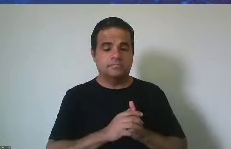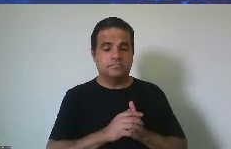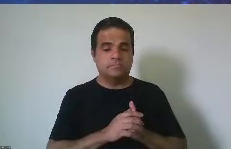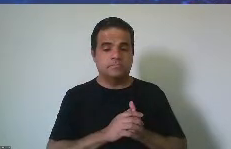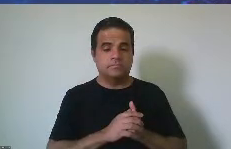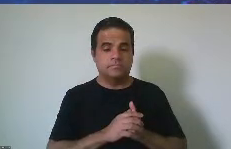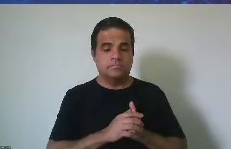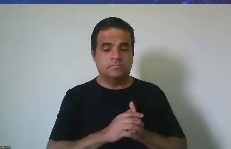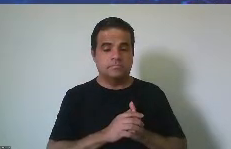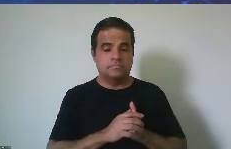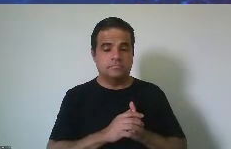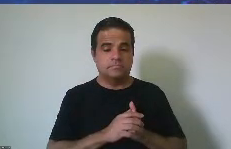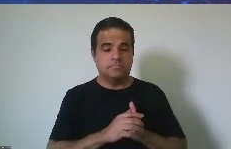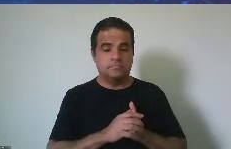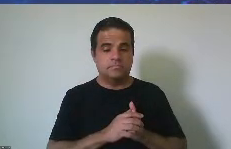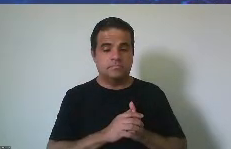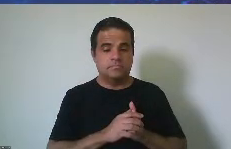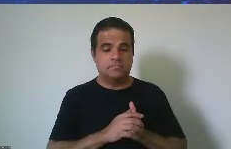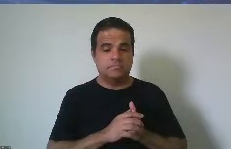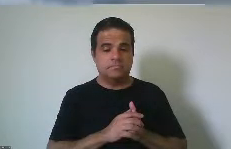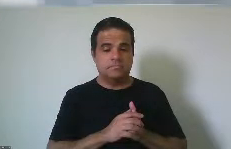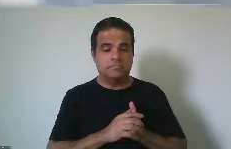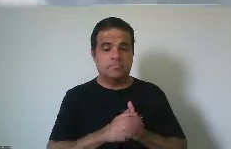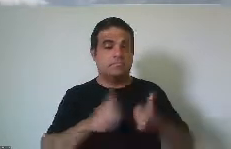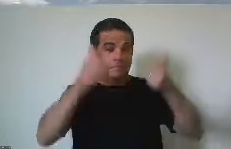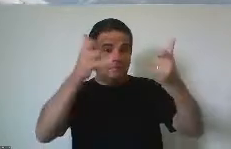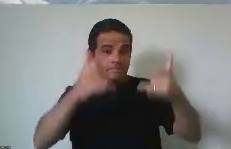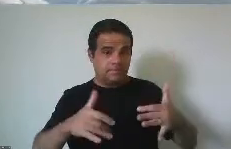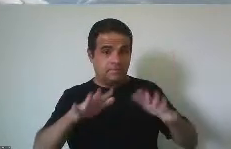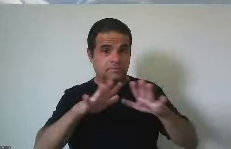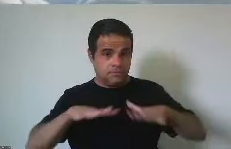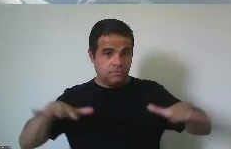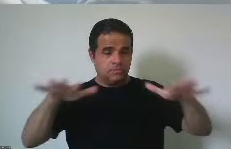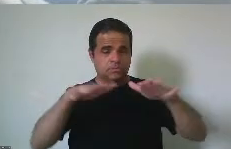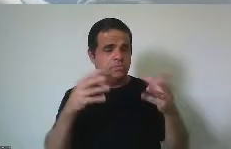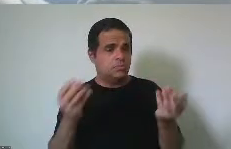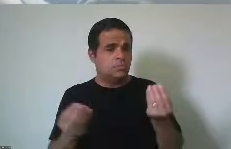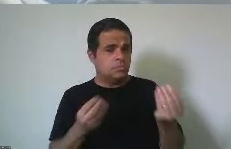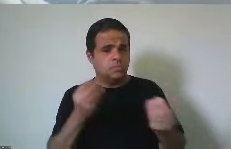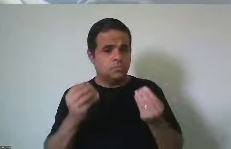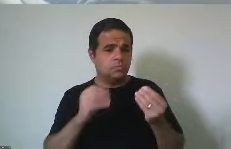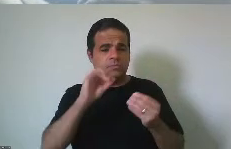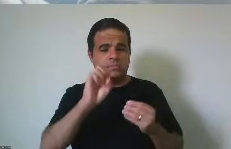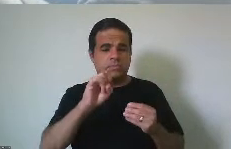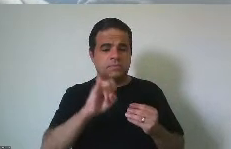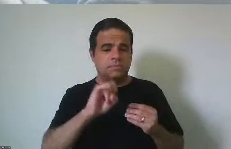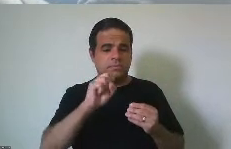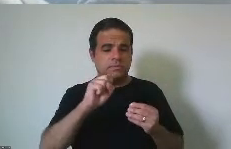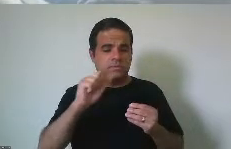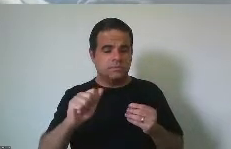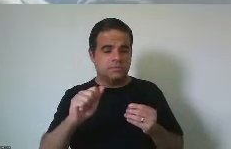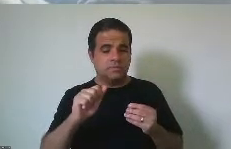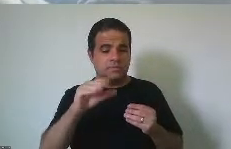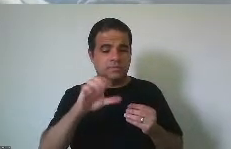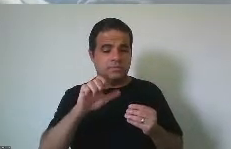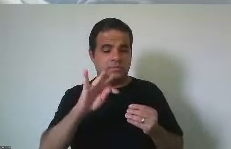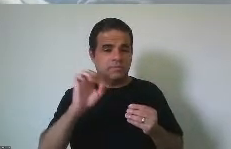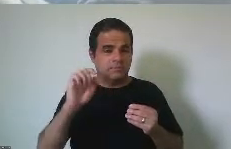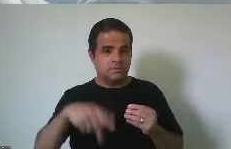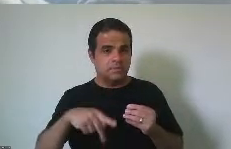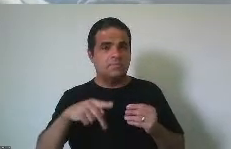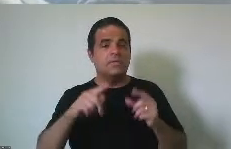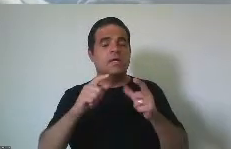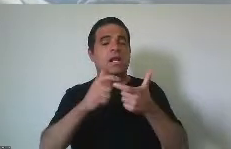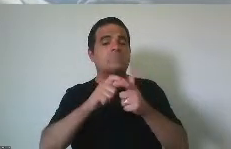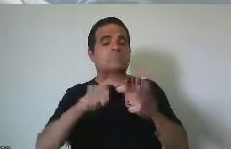e gostaria começar explicando para todos vocês como aí cctep estrutura as oferta